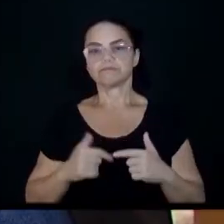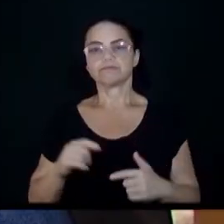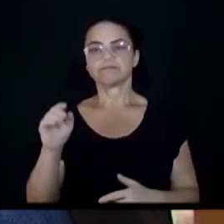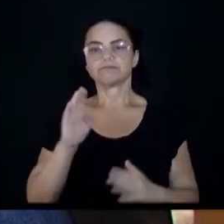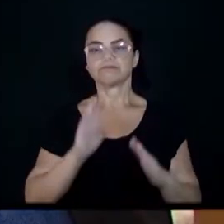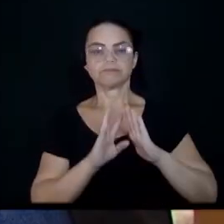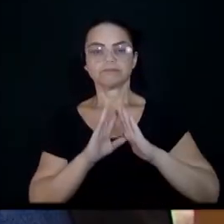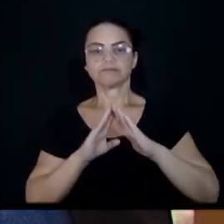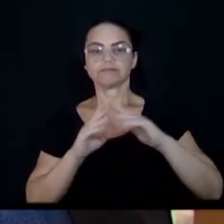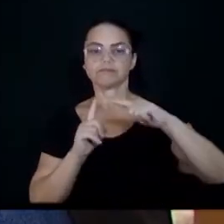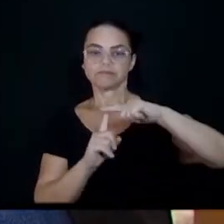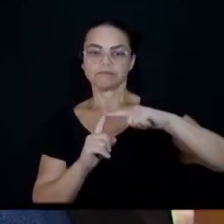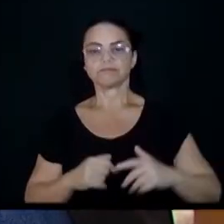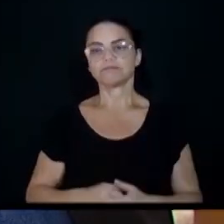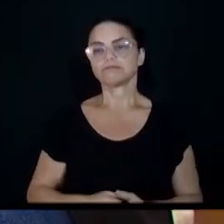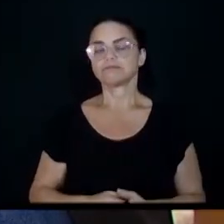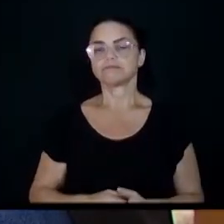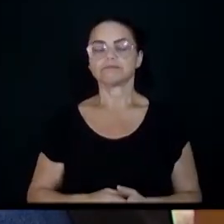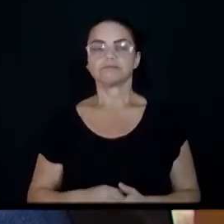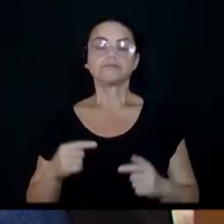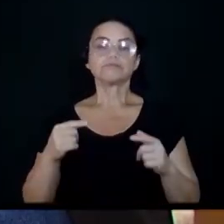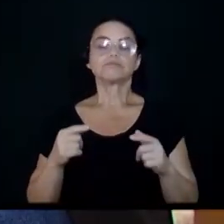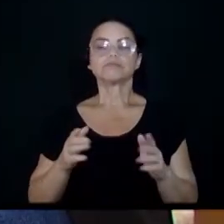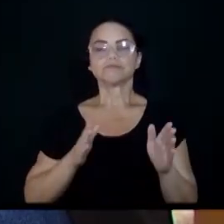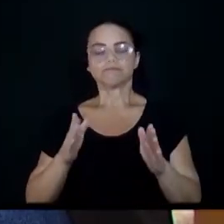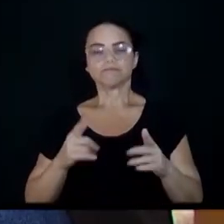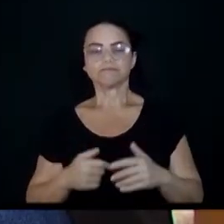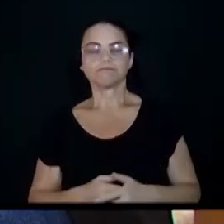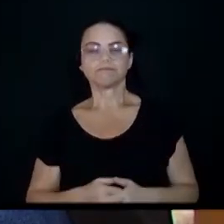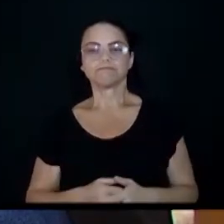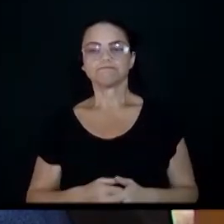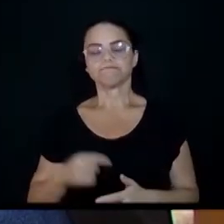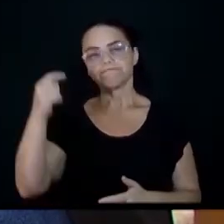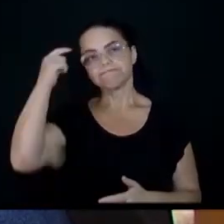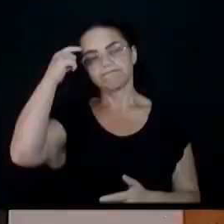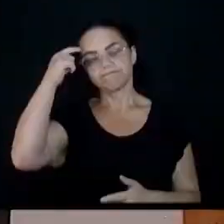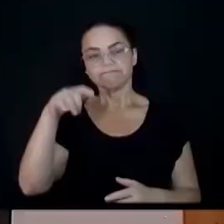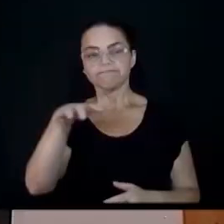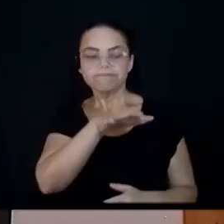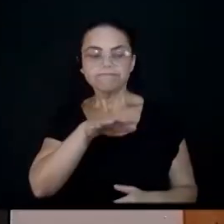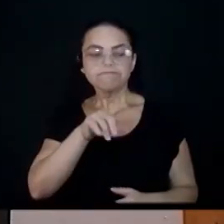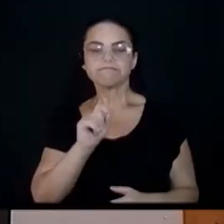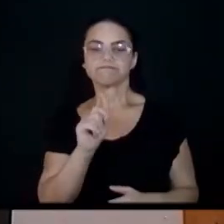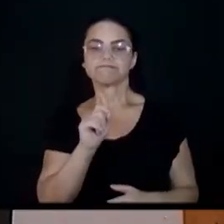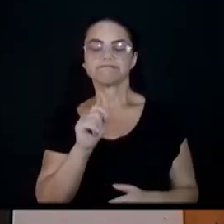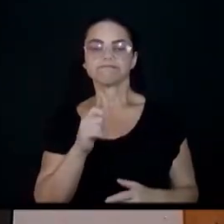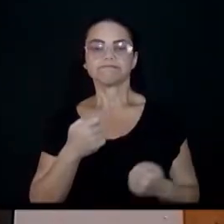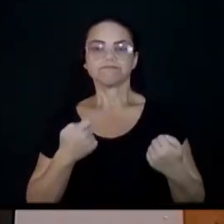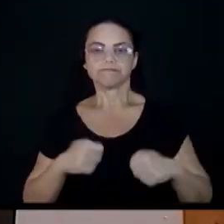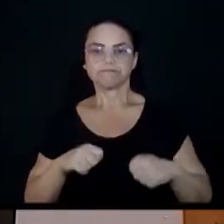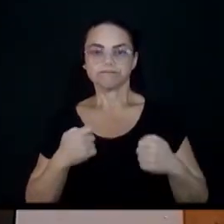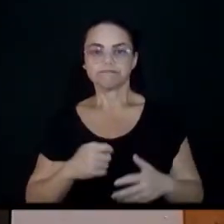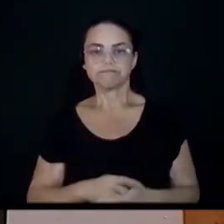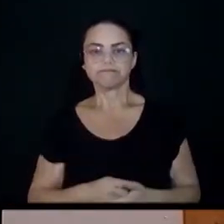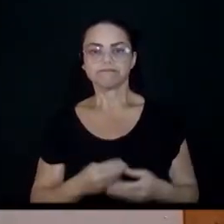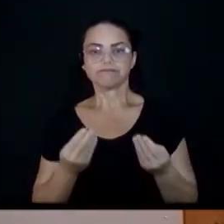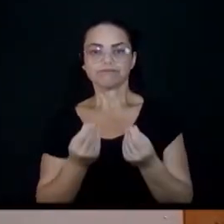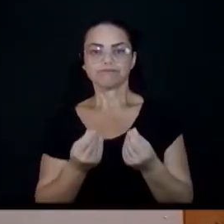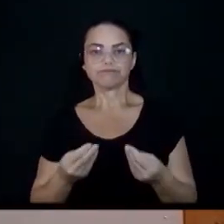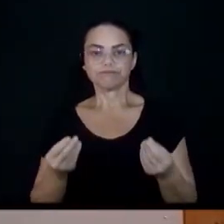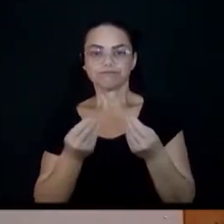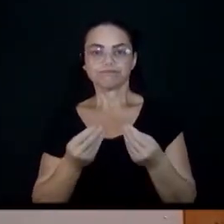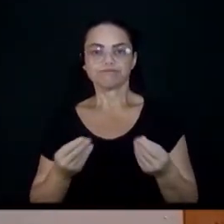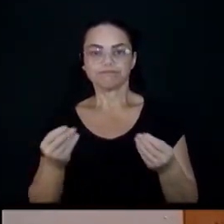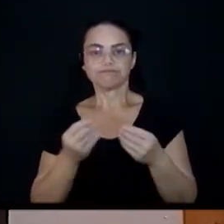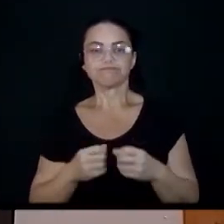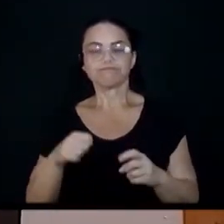na ocasião, eles pensaram qual é a região com maior vulnerabilidade social e pessoas em situação